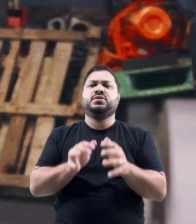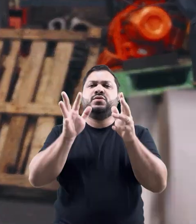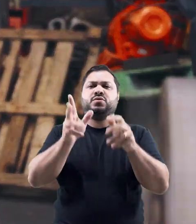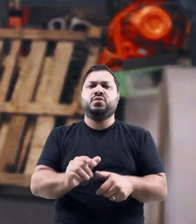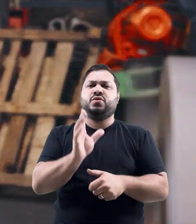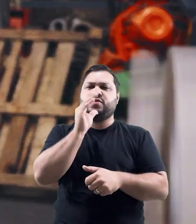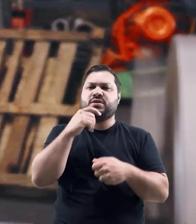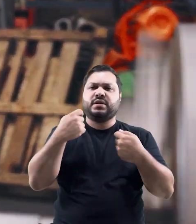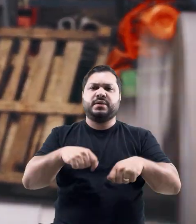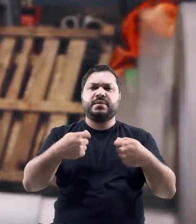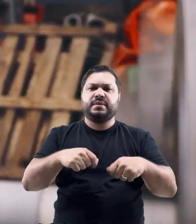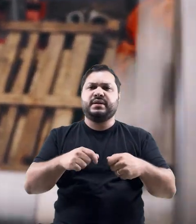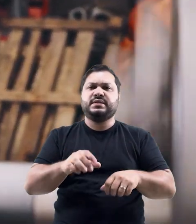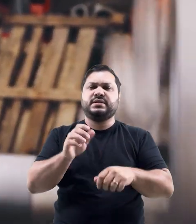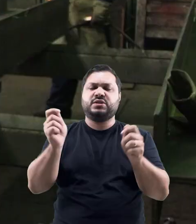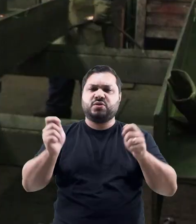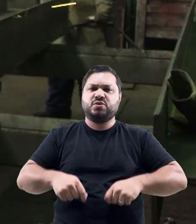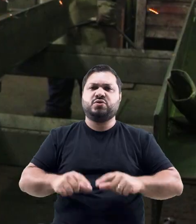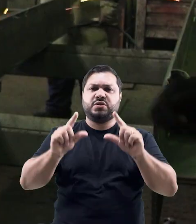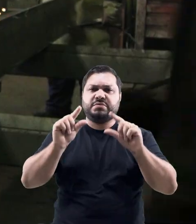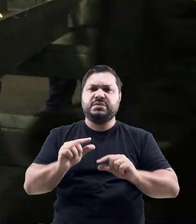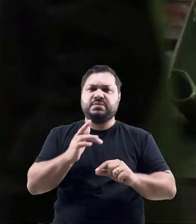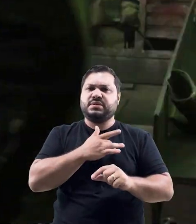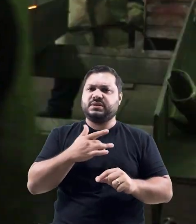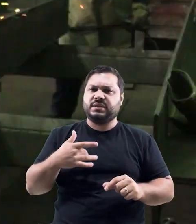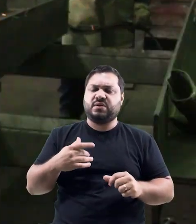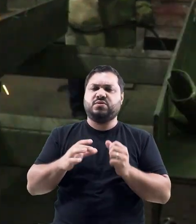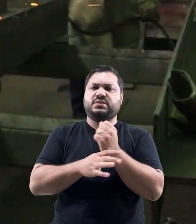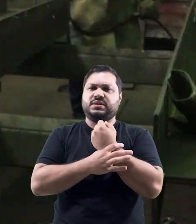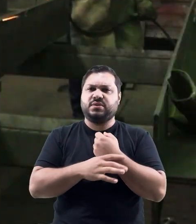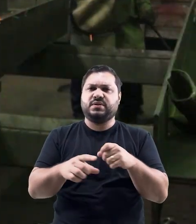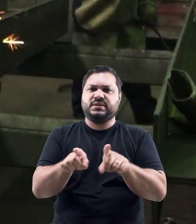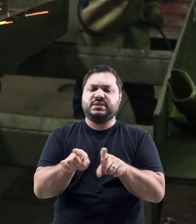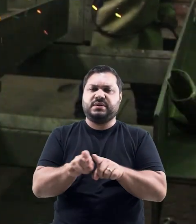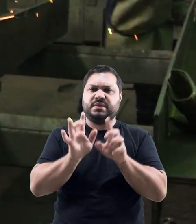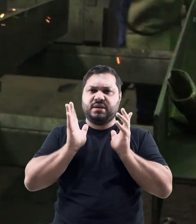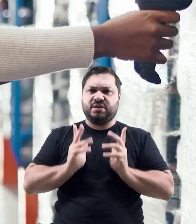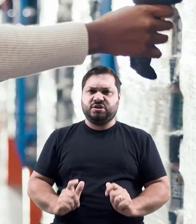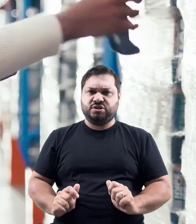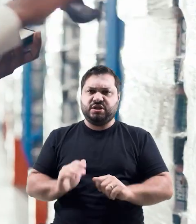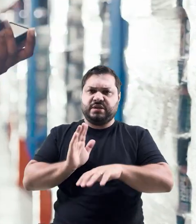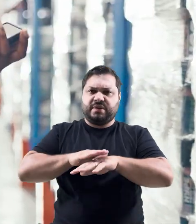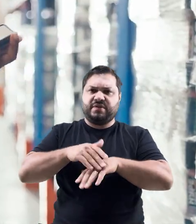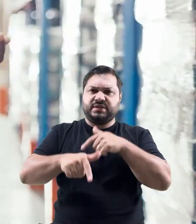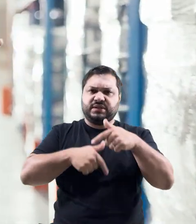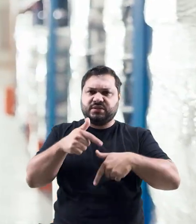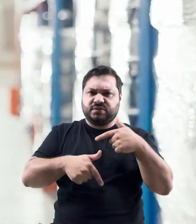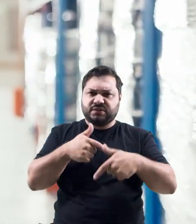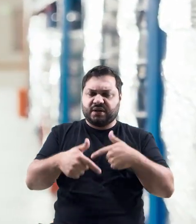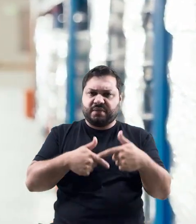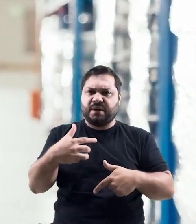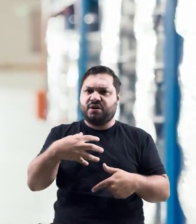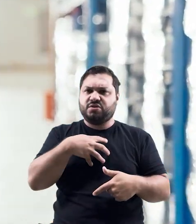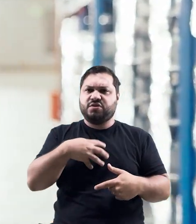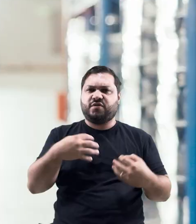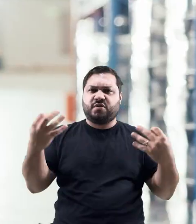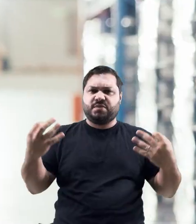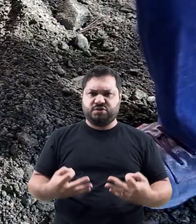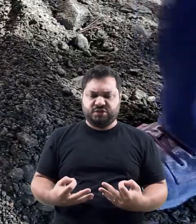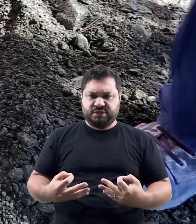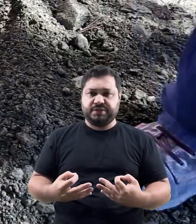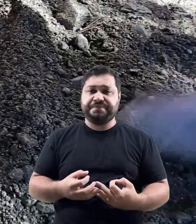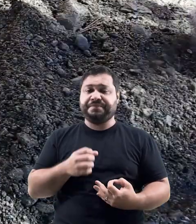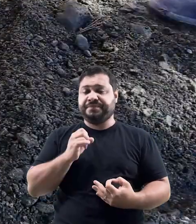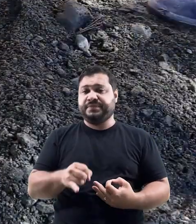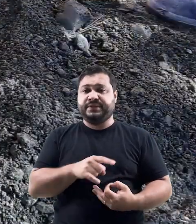Todo trabalhador precisa de condições mínimas de saúde, segurança e higiene para exercer suas atividades de forma digna.